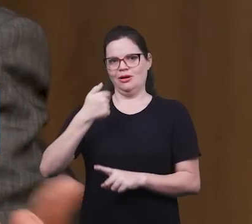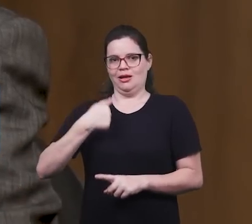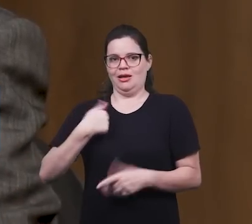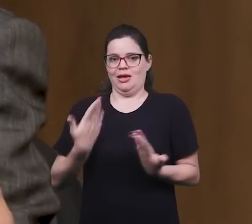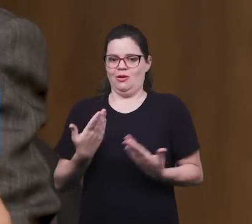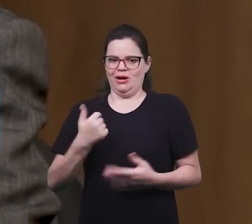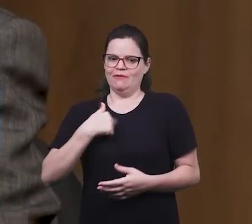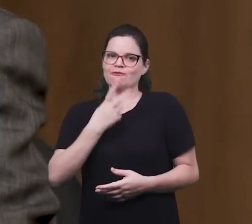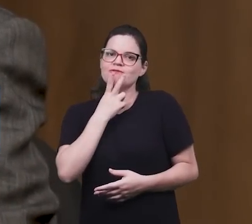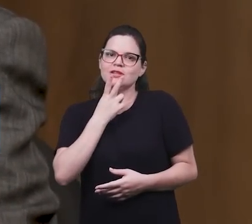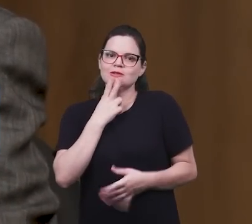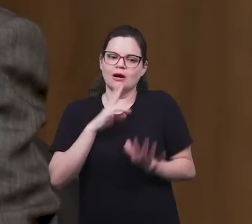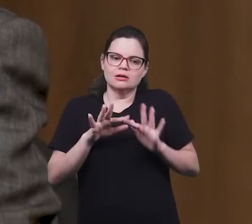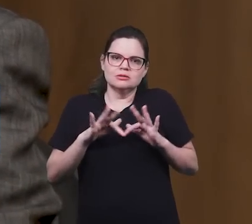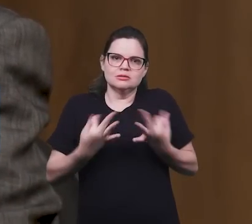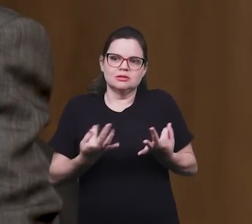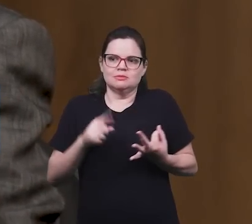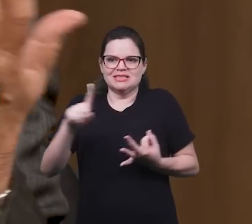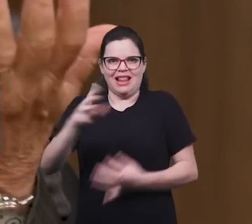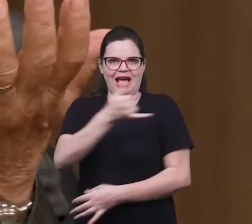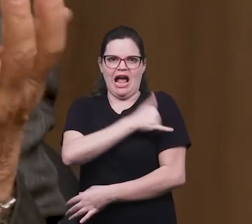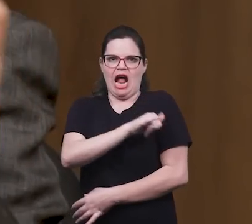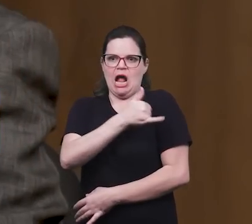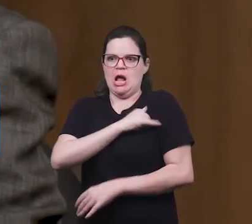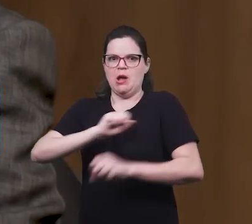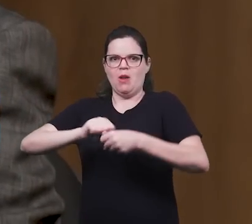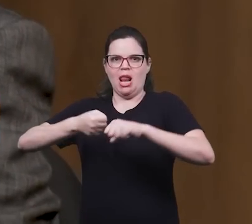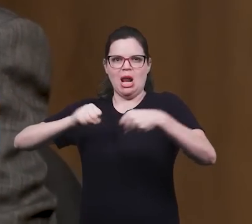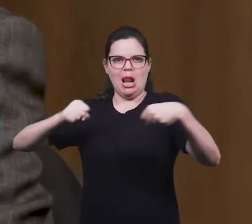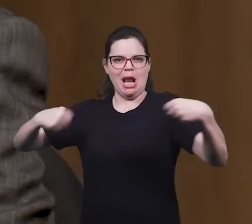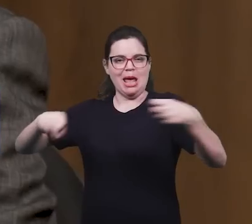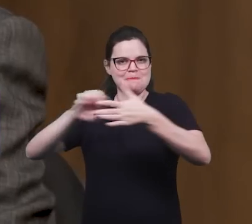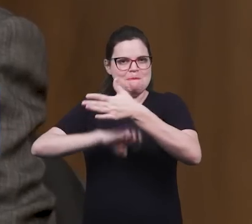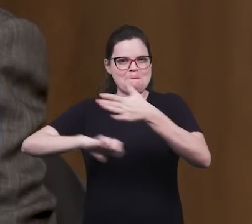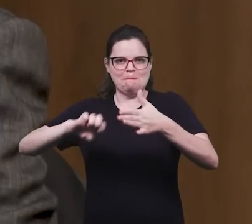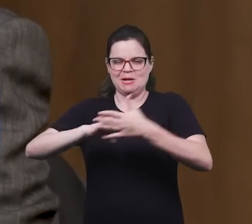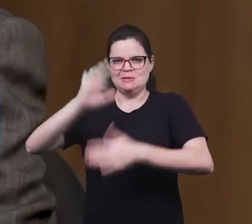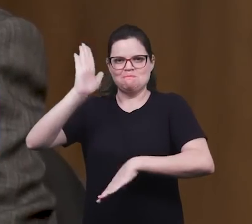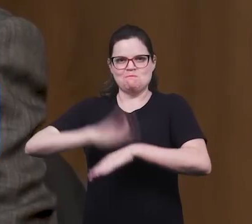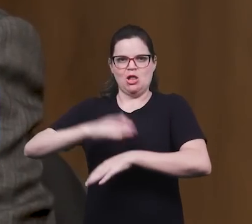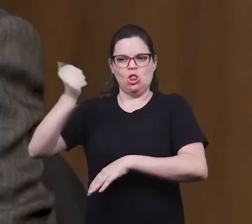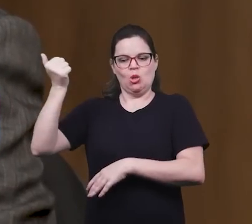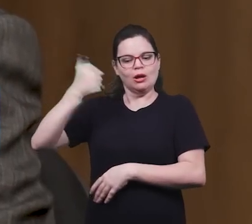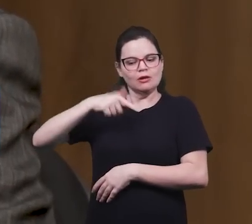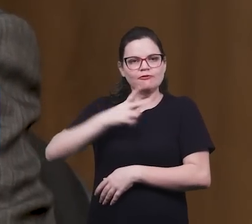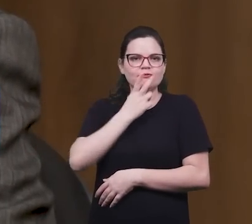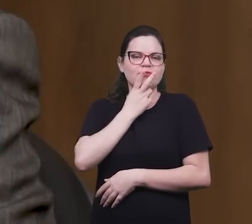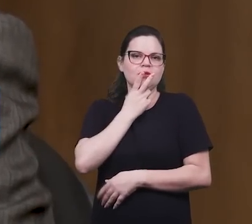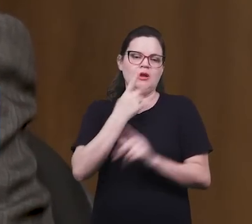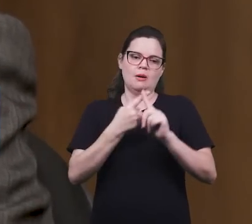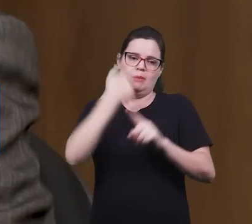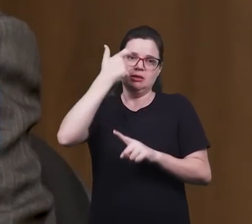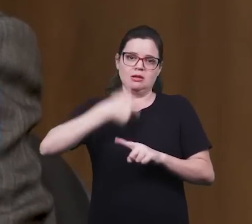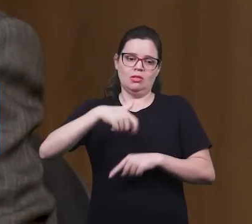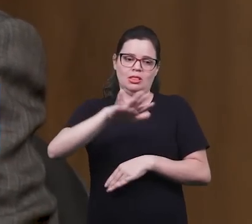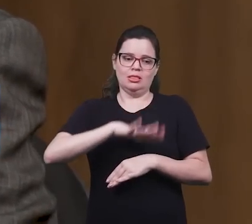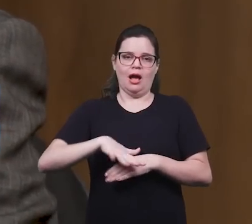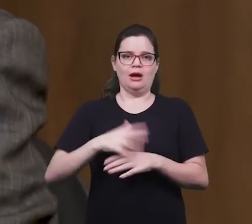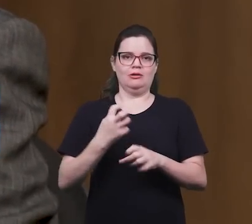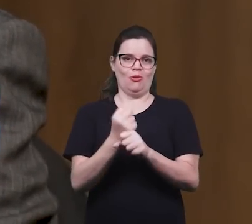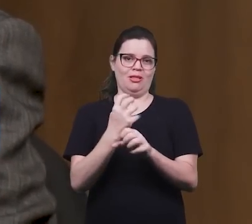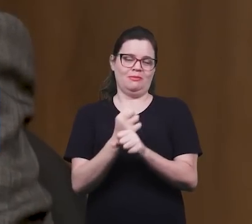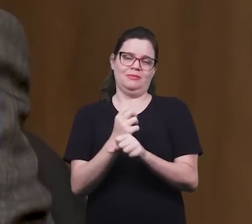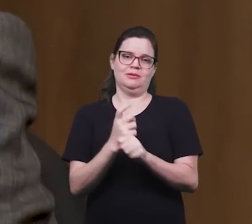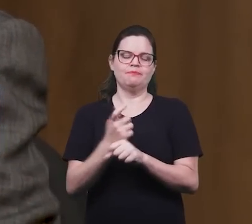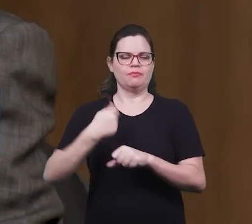aqui de Vitória, muito simples, eu não tinha grandes projeções na empresa, mas como eu era da área de finanças, então eu dei essa sugestão e